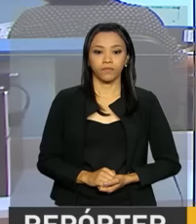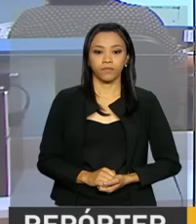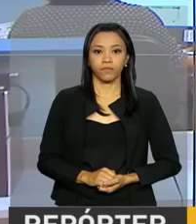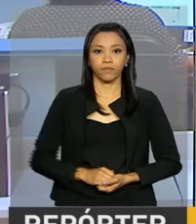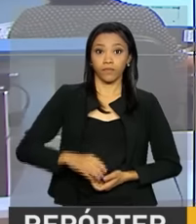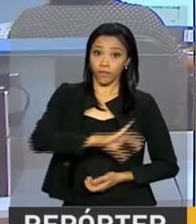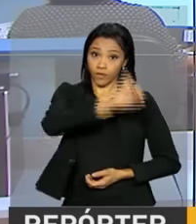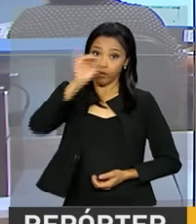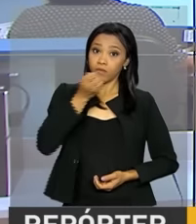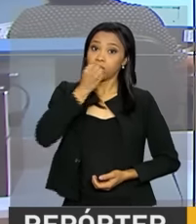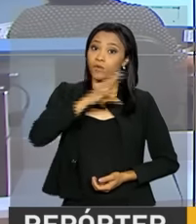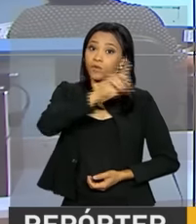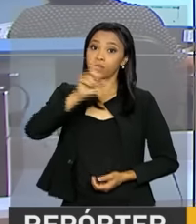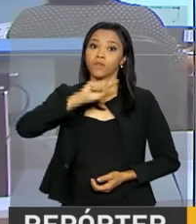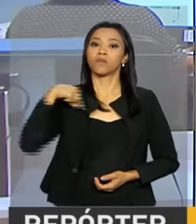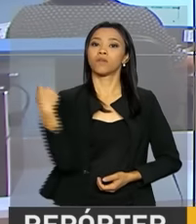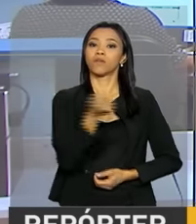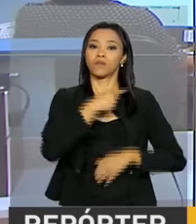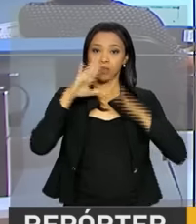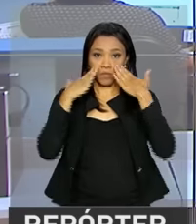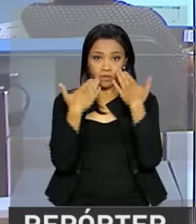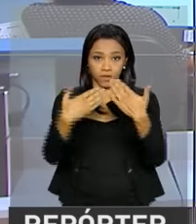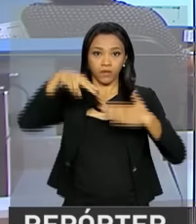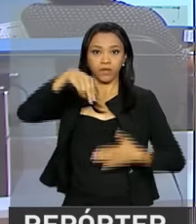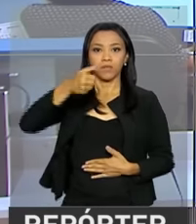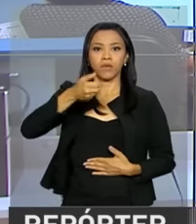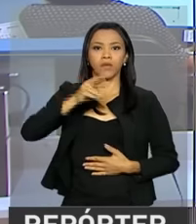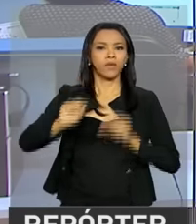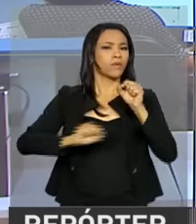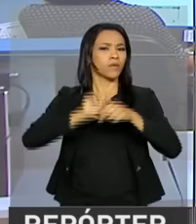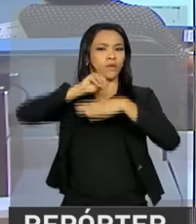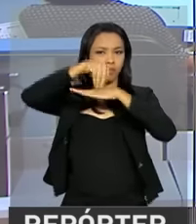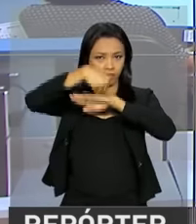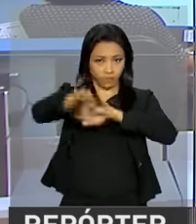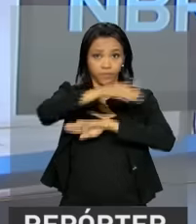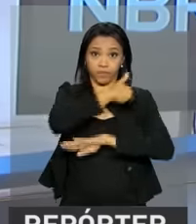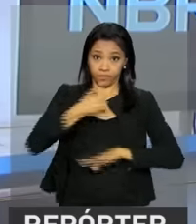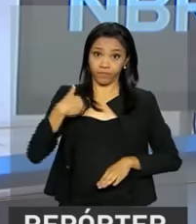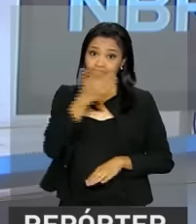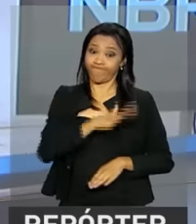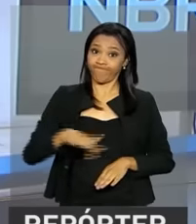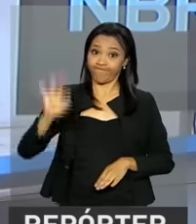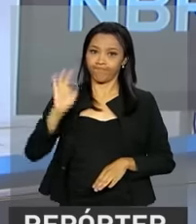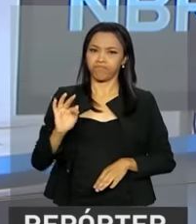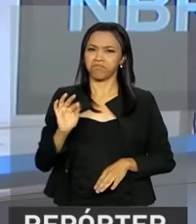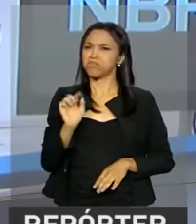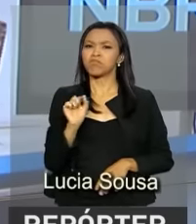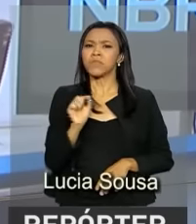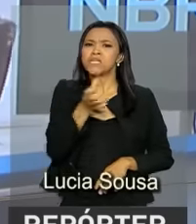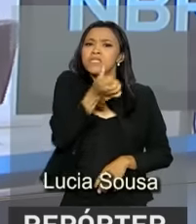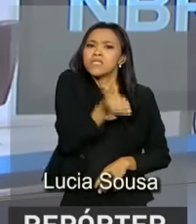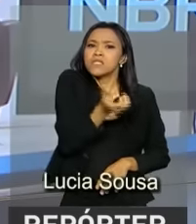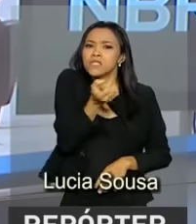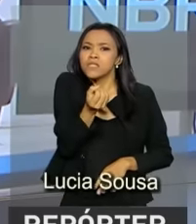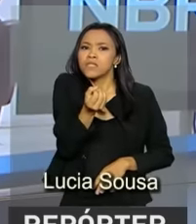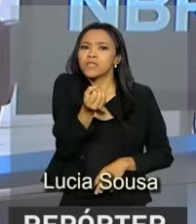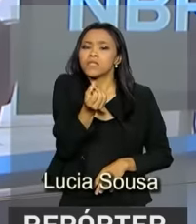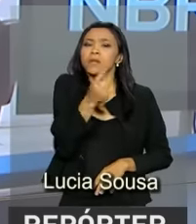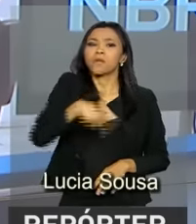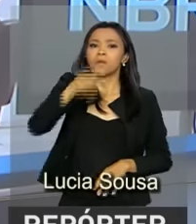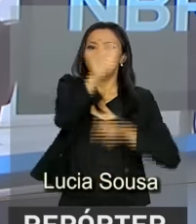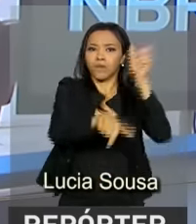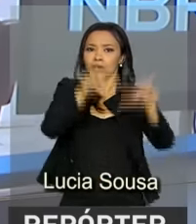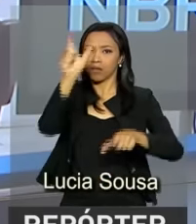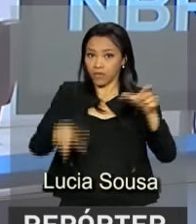Olá bom dia estamos de volta com repóter NBR e as notícias do governo federal cerca de 660 trabalhadores